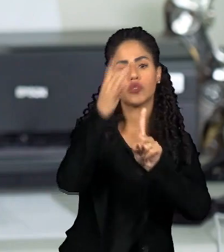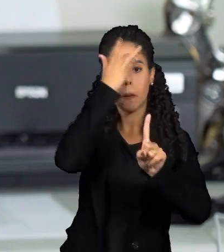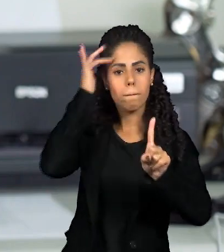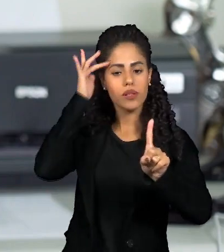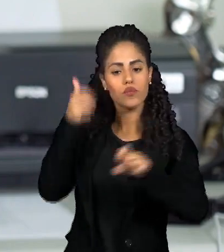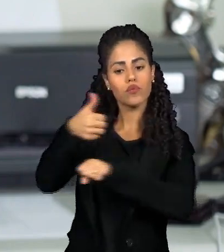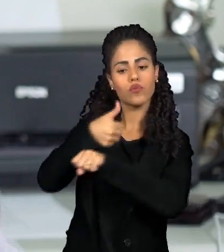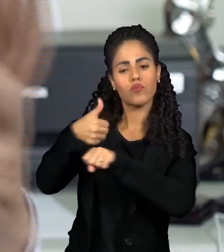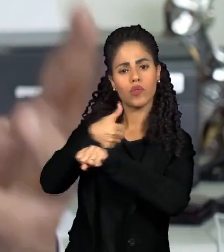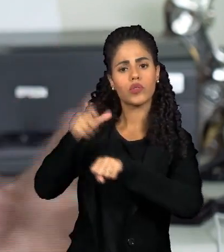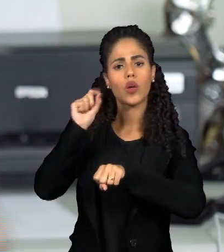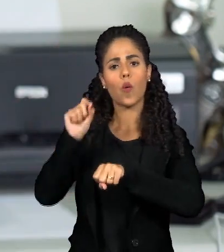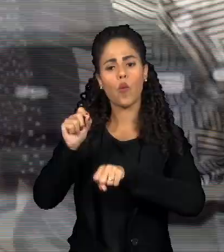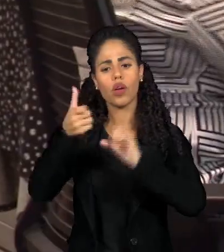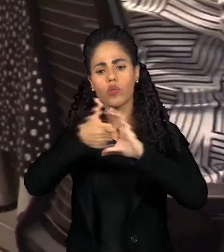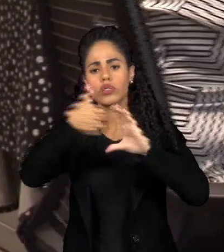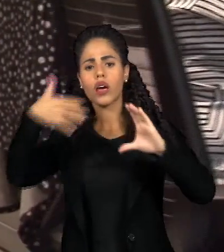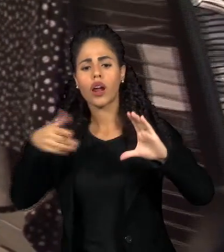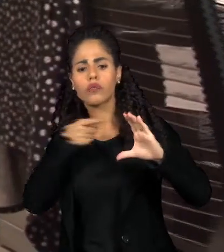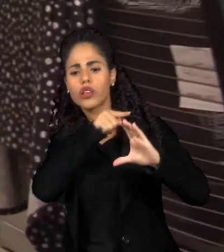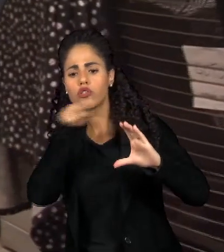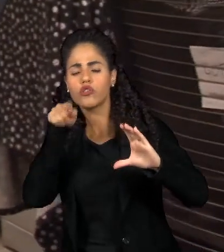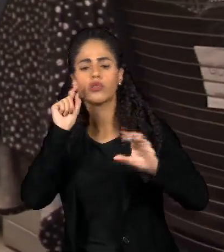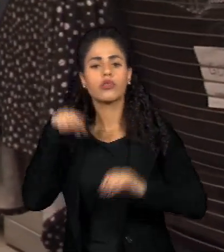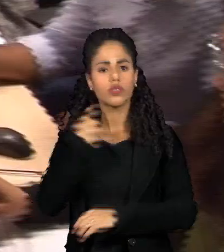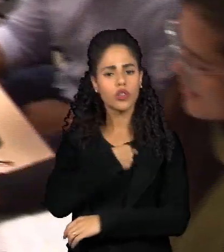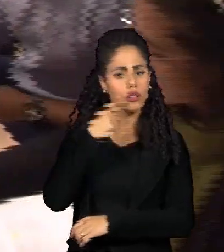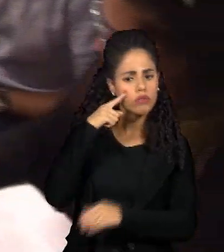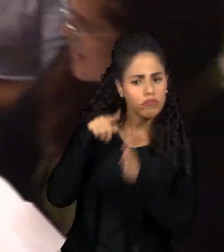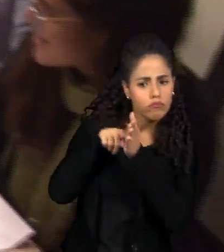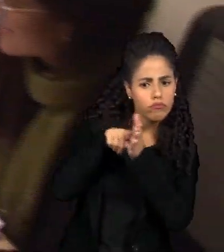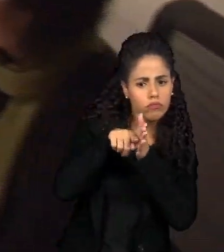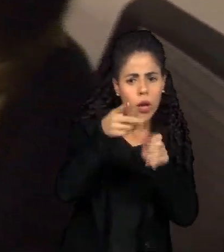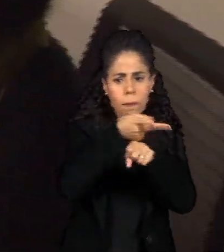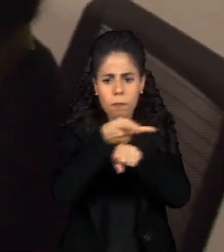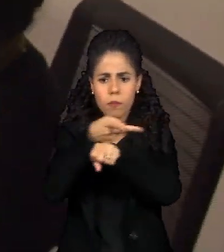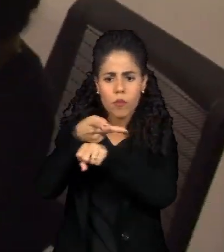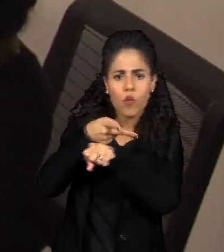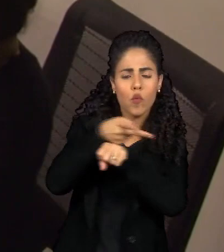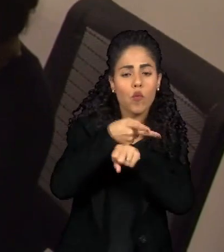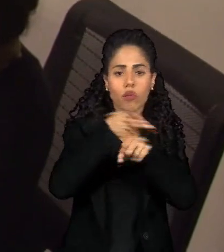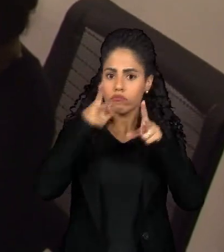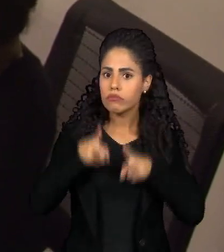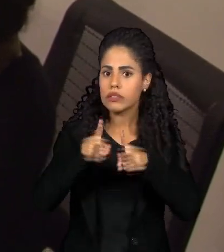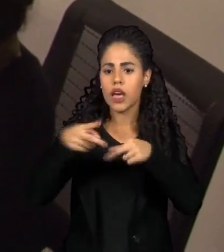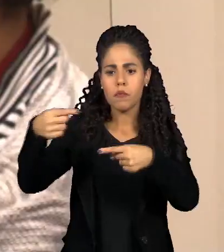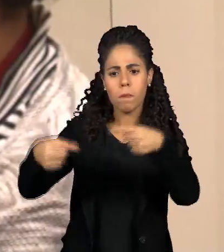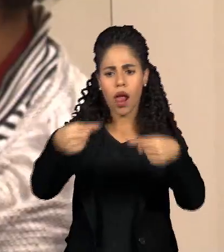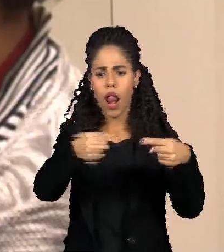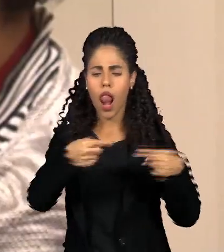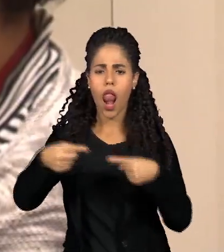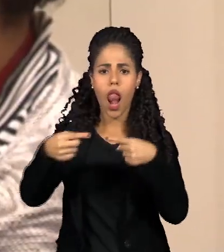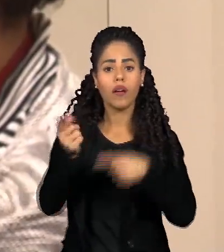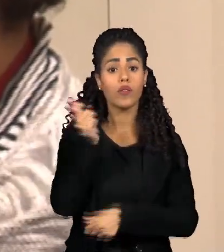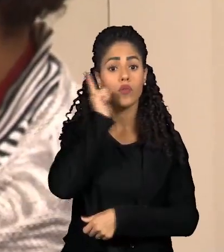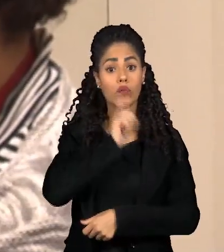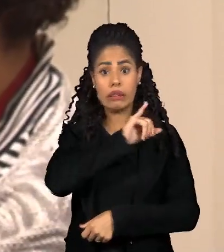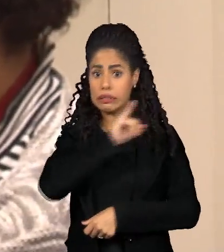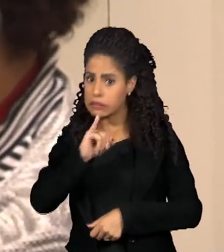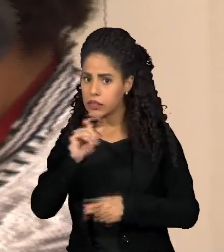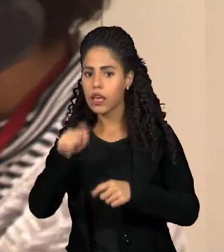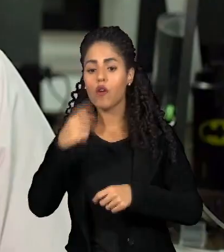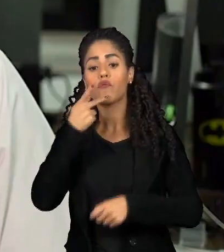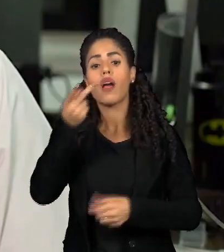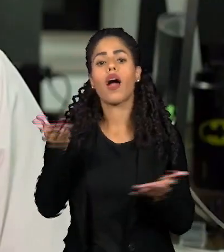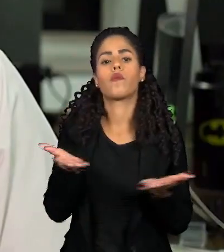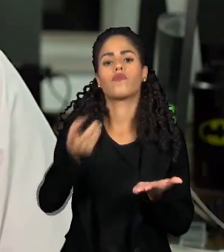profissionais com essas características, que a gente participe efetivamente dessa discussão. Então, se tem algo que eu poderia